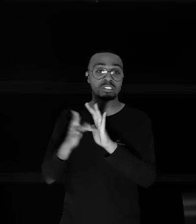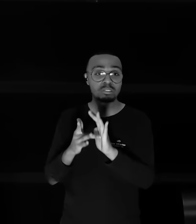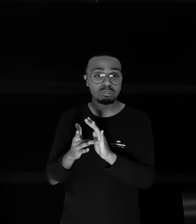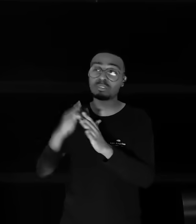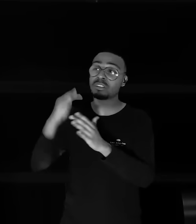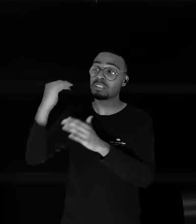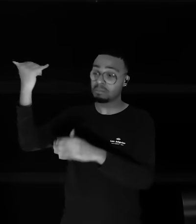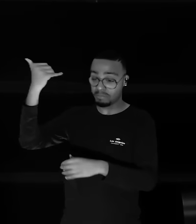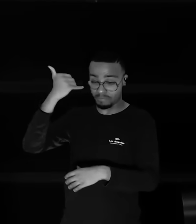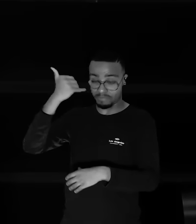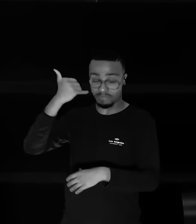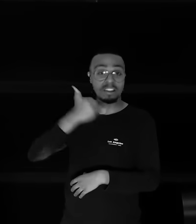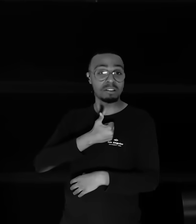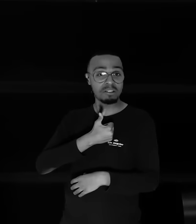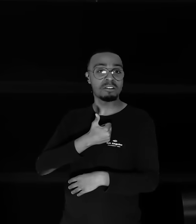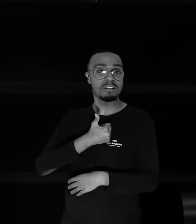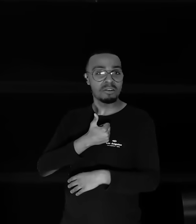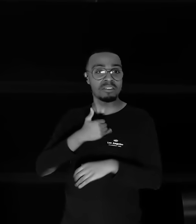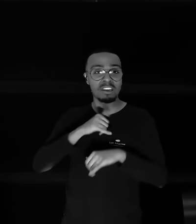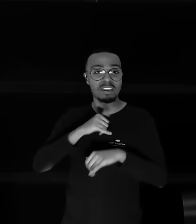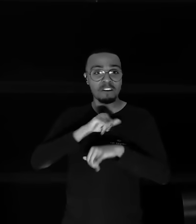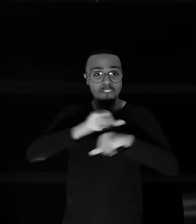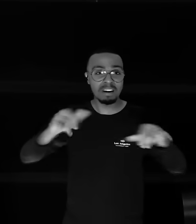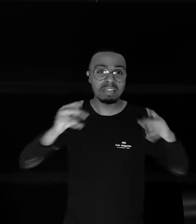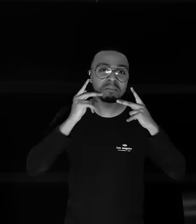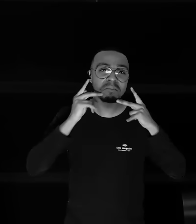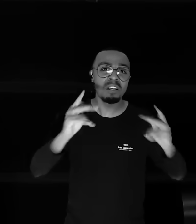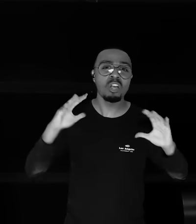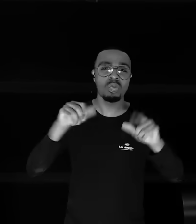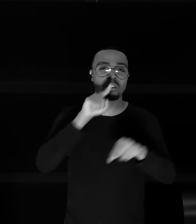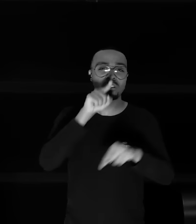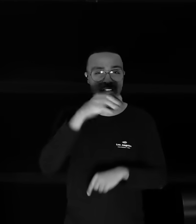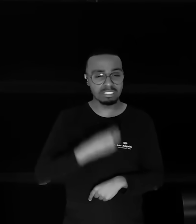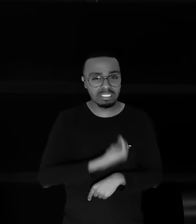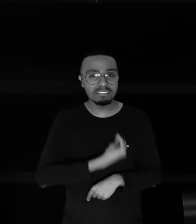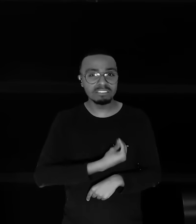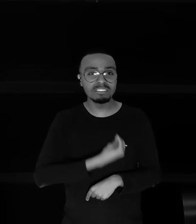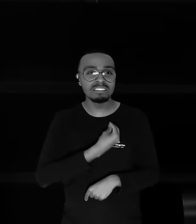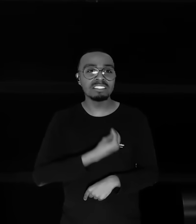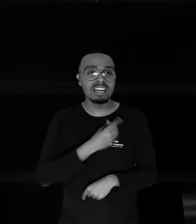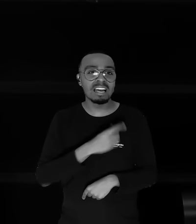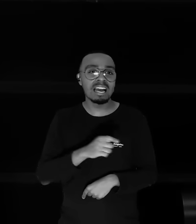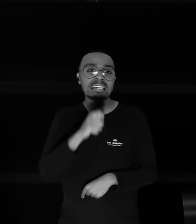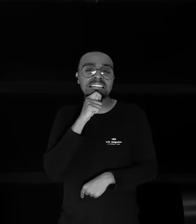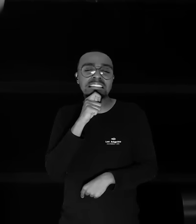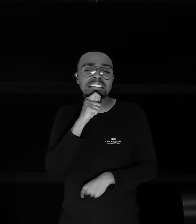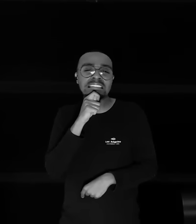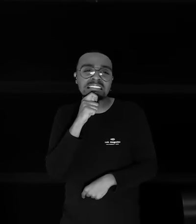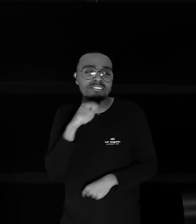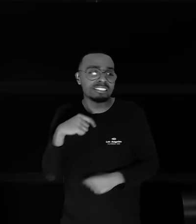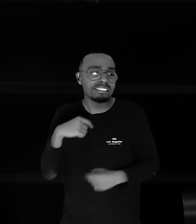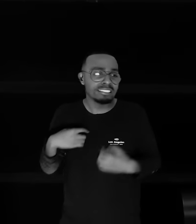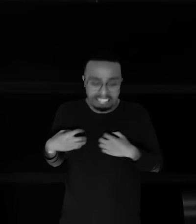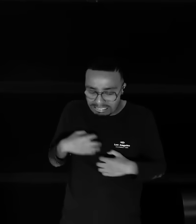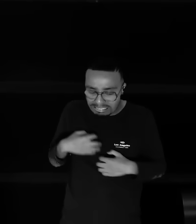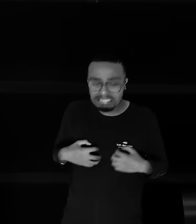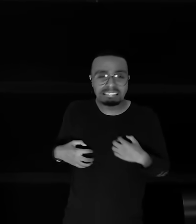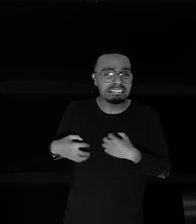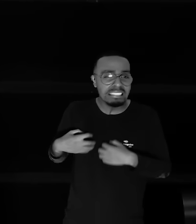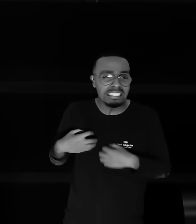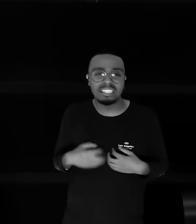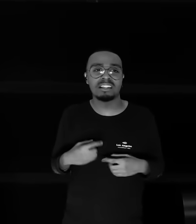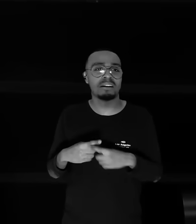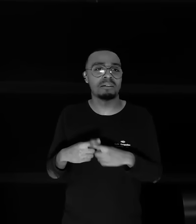essa mensagem para dizer a você que tudo isso que você está vivendo, por mais dramático que seja, isso